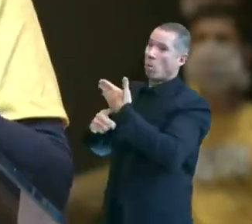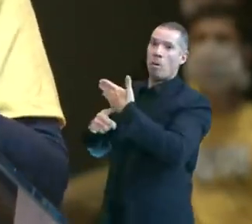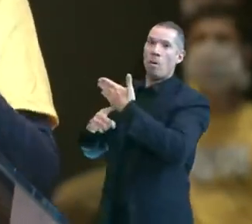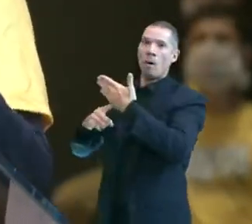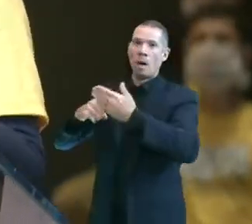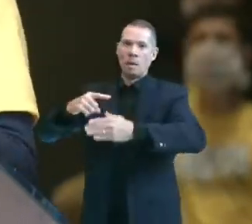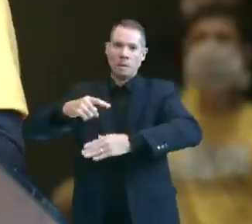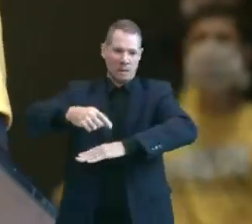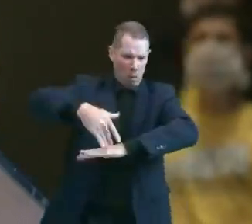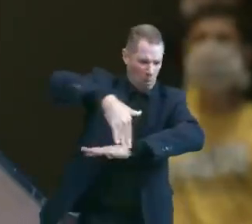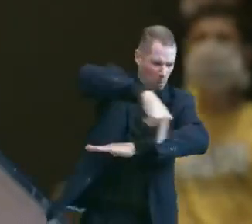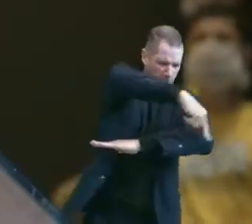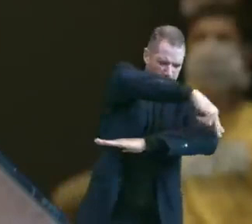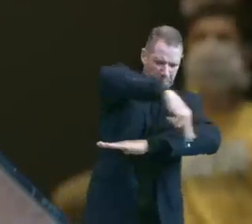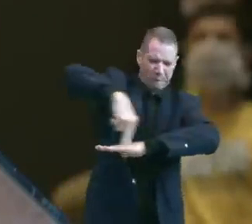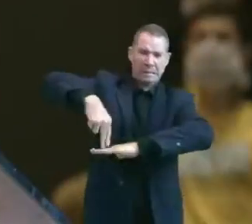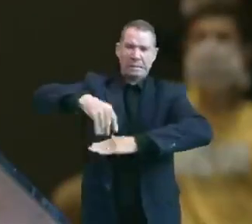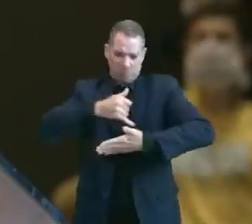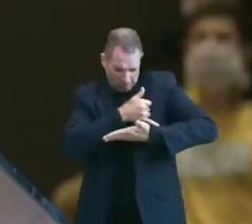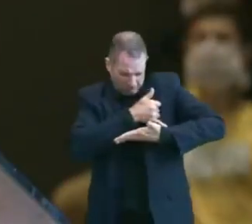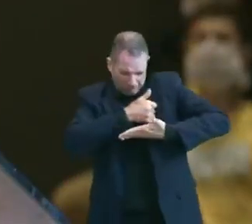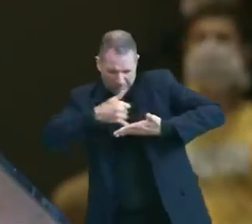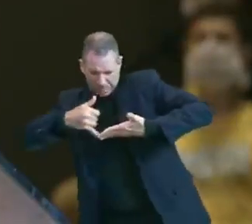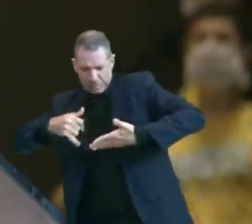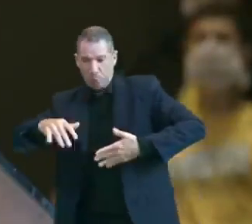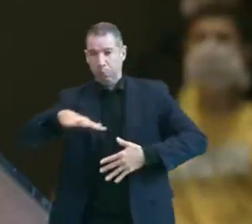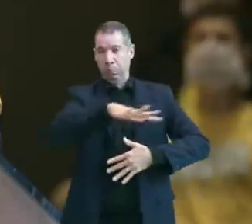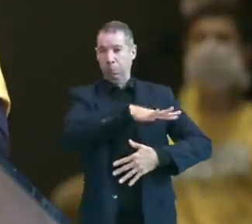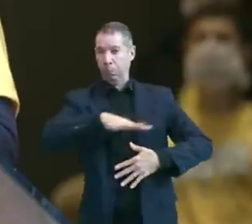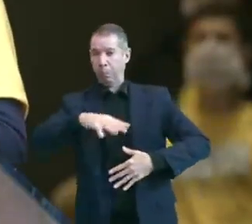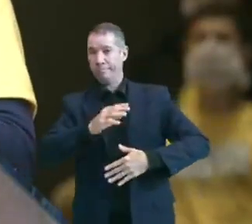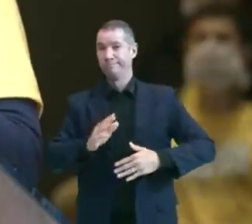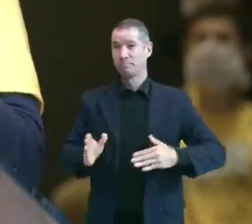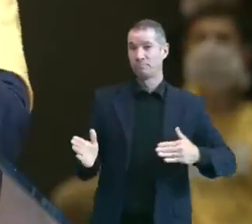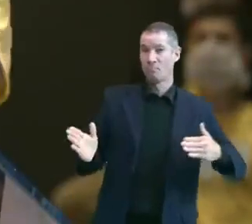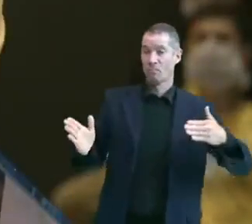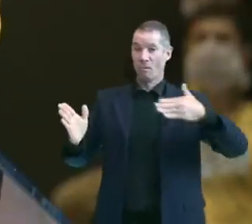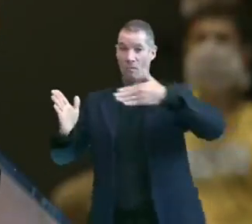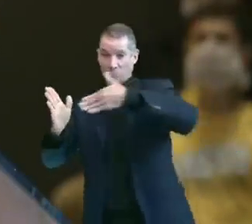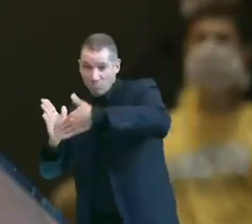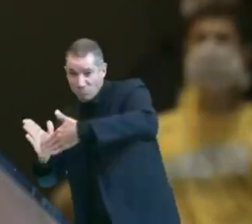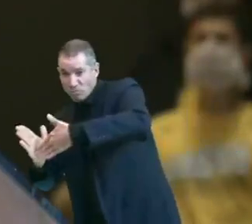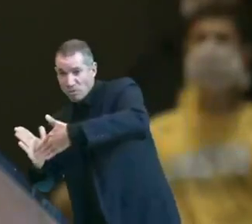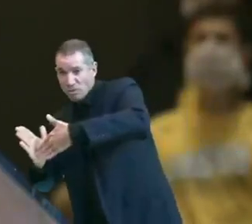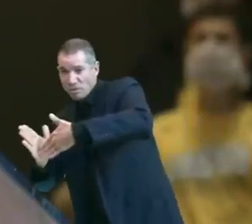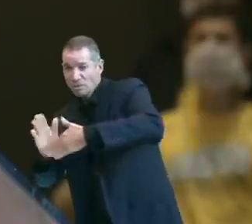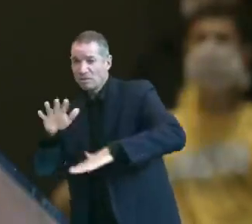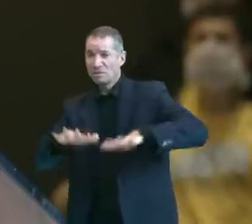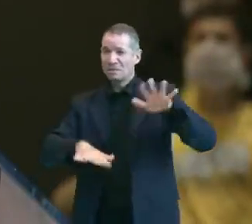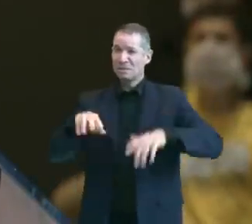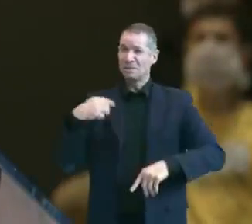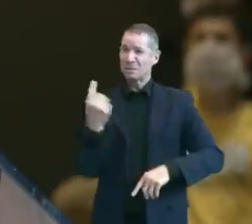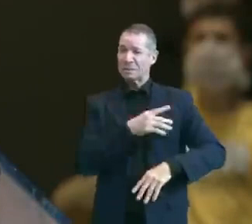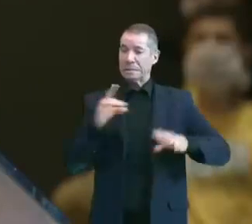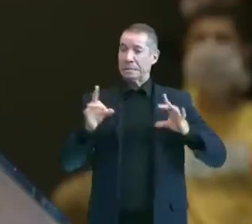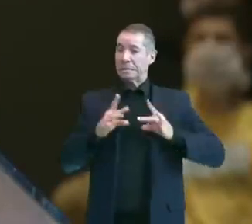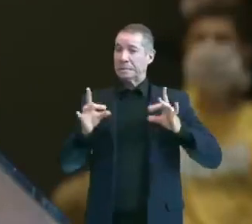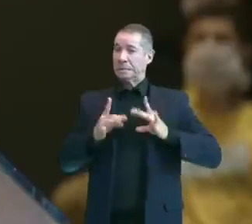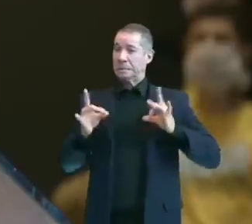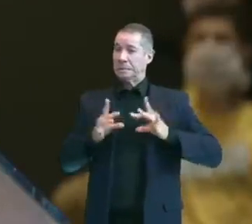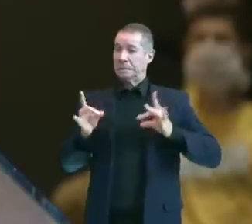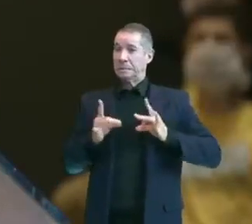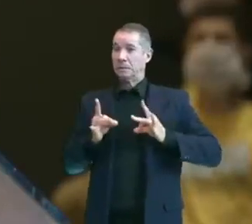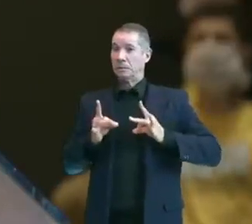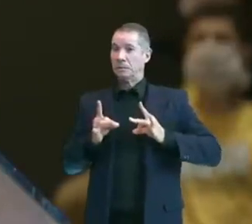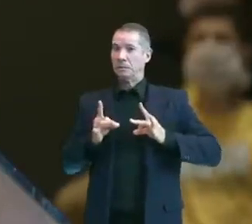Cracolândia. E aí eu vim para a Cristolândia. E chegando na Cristolândia, às vezes a gente tem medo, né? A gente